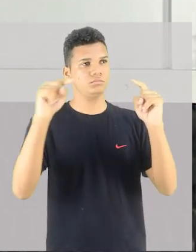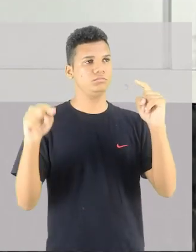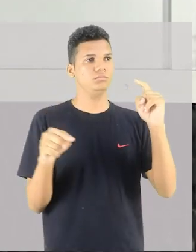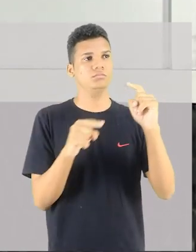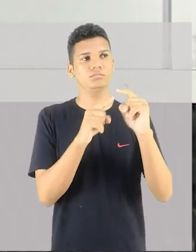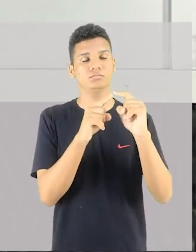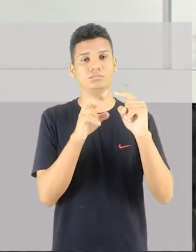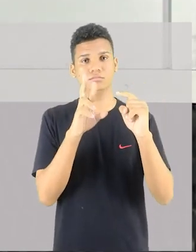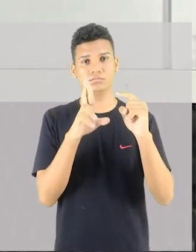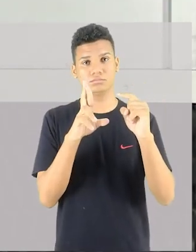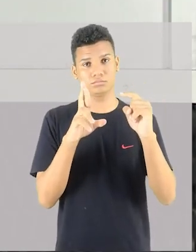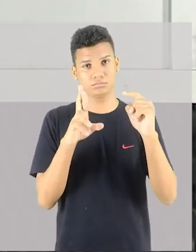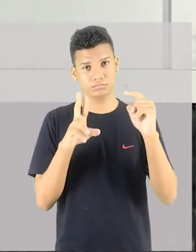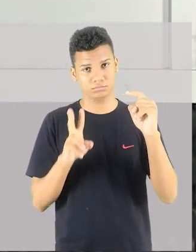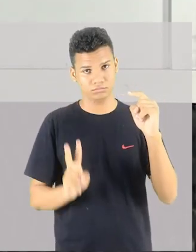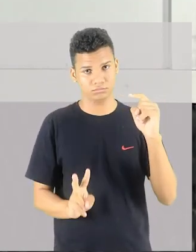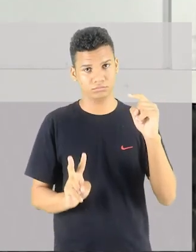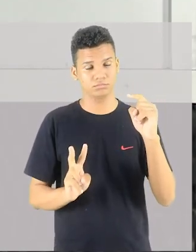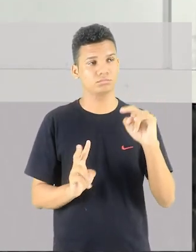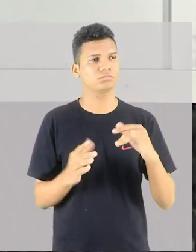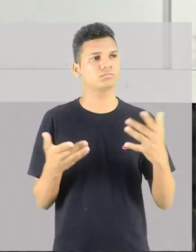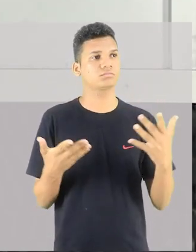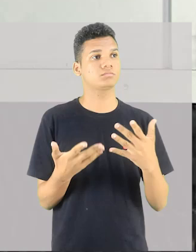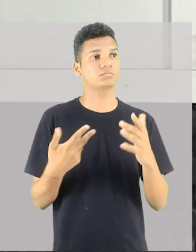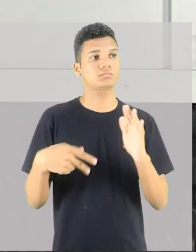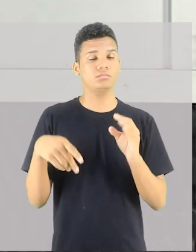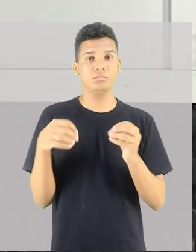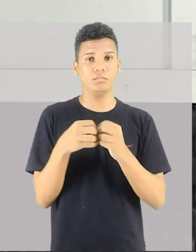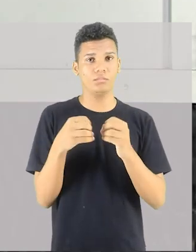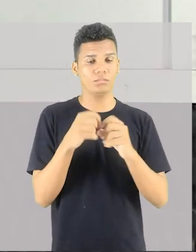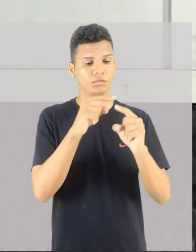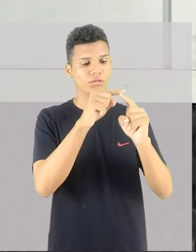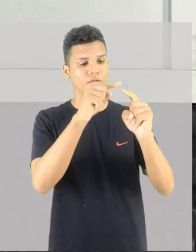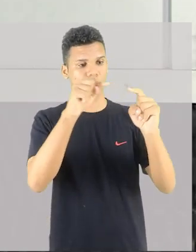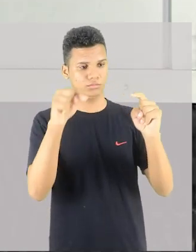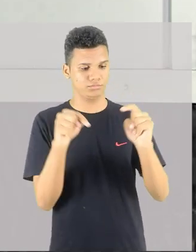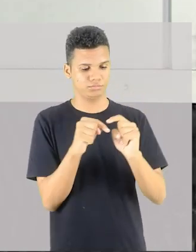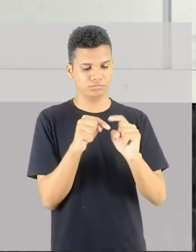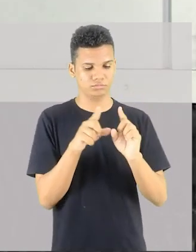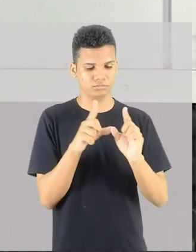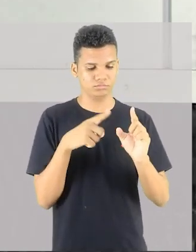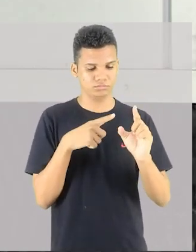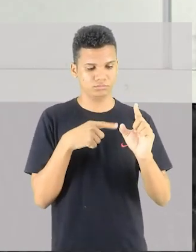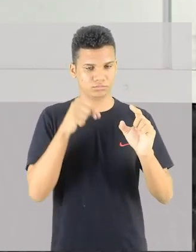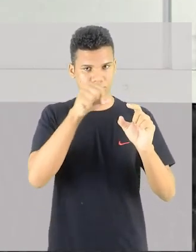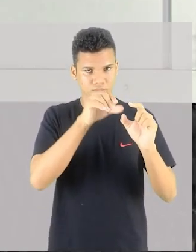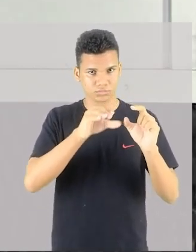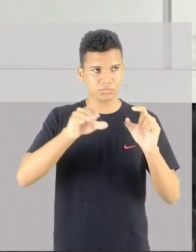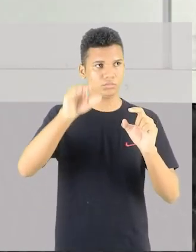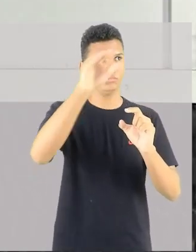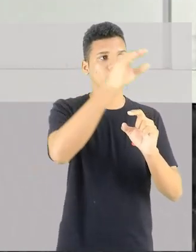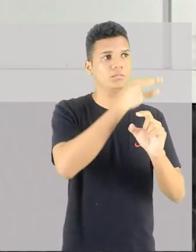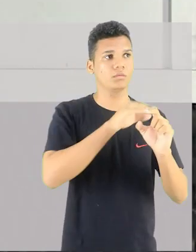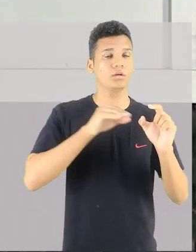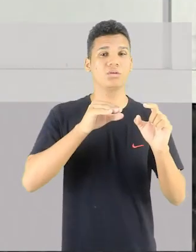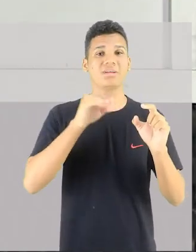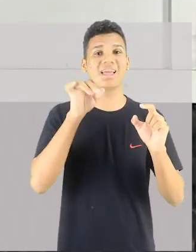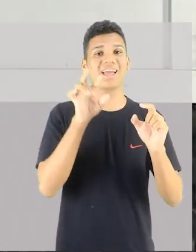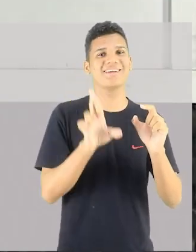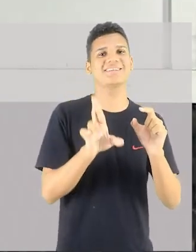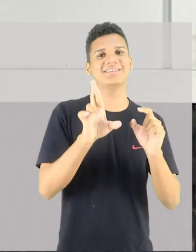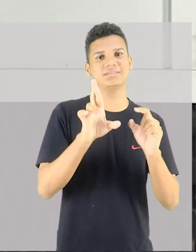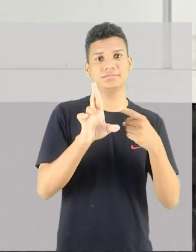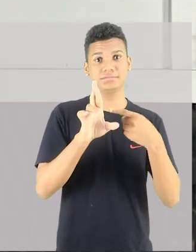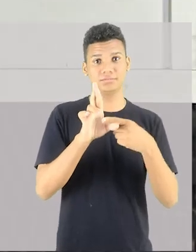minúsculo e ao redor tem uma faixa né que tem raio rão tá então essa